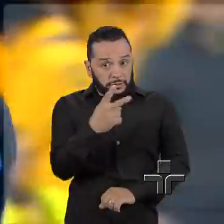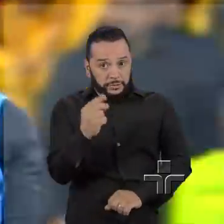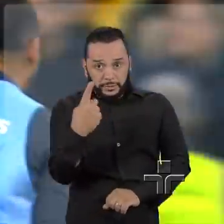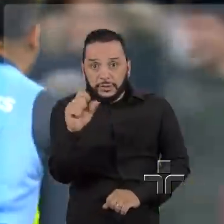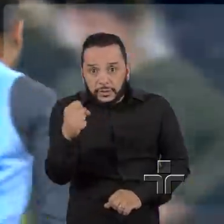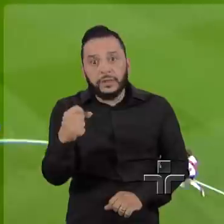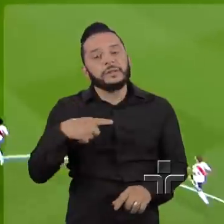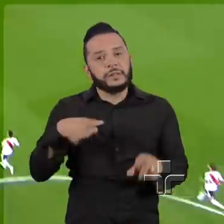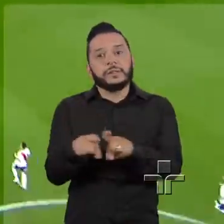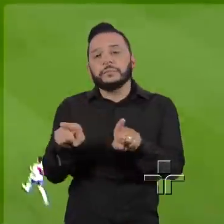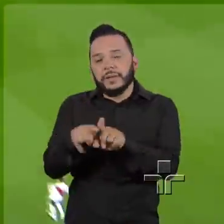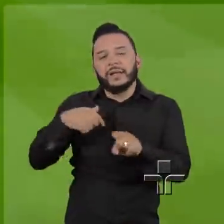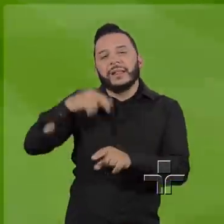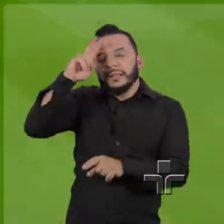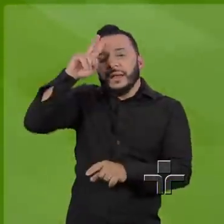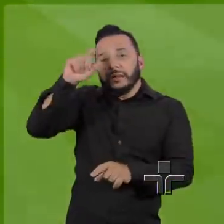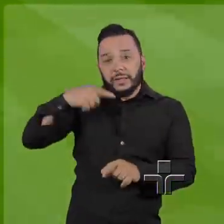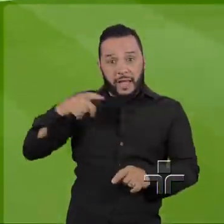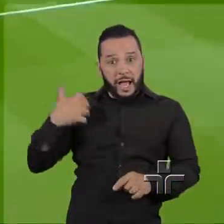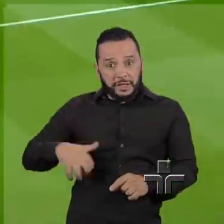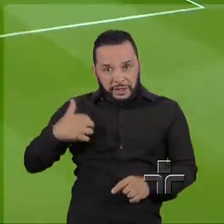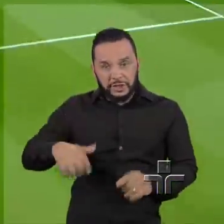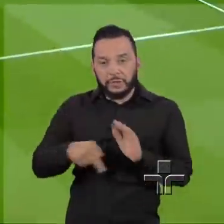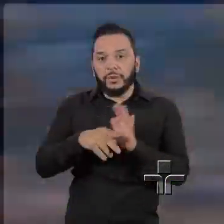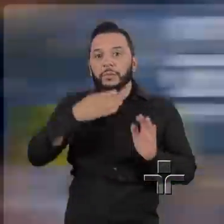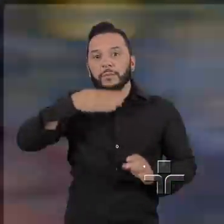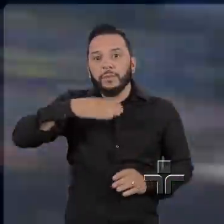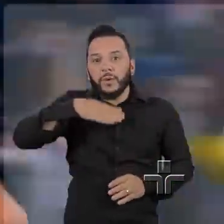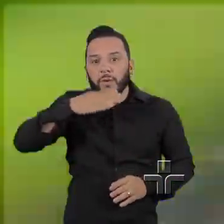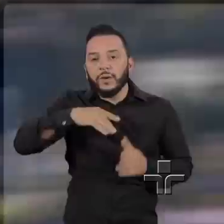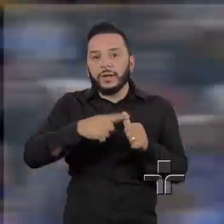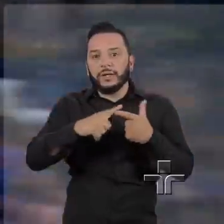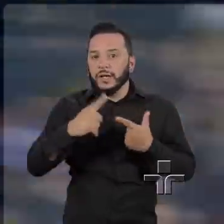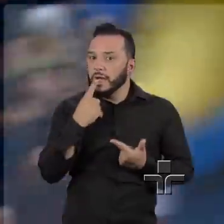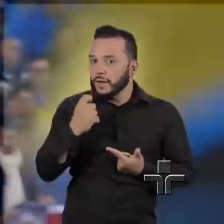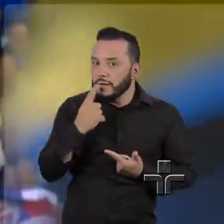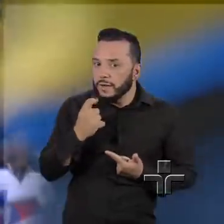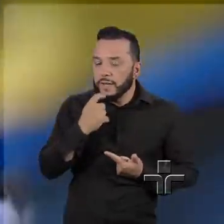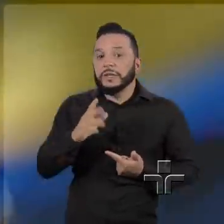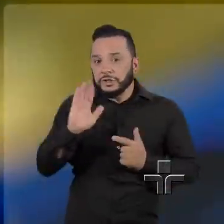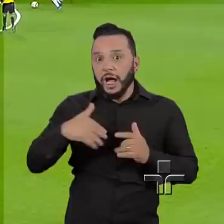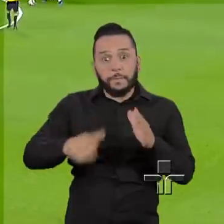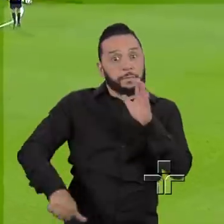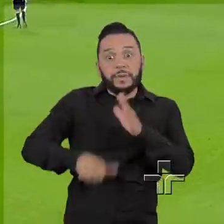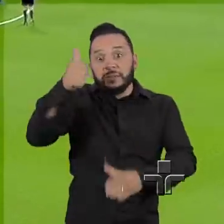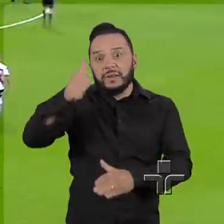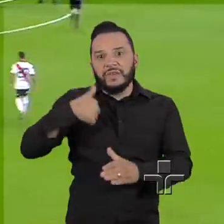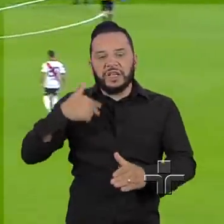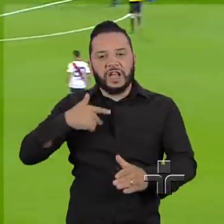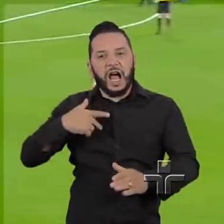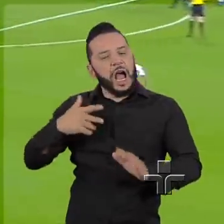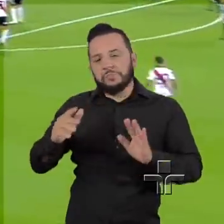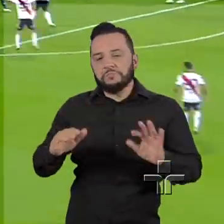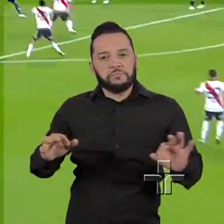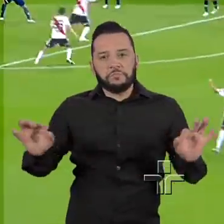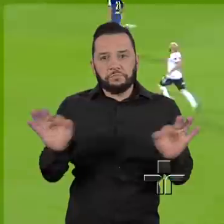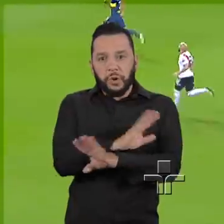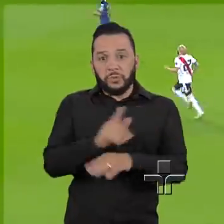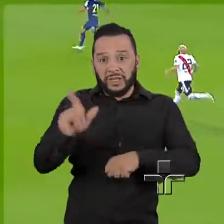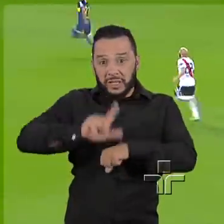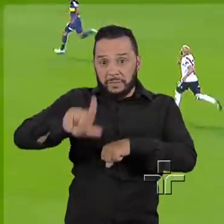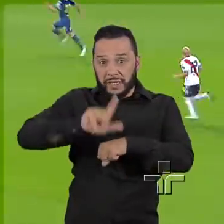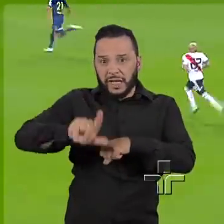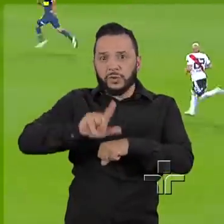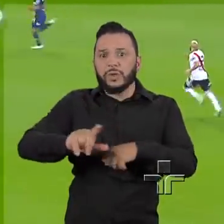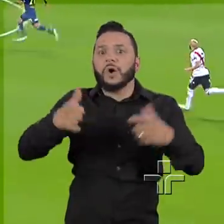2018 também será lembrado como o ano em que os argentinos do Boca Juniors e do River Plate, pela primeira vez na história, decidiram o título da Libertadores,